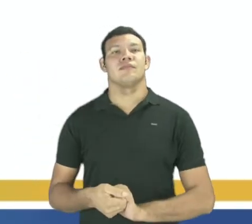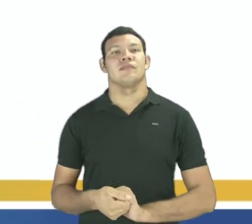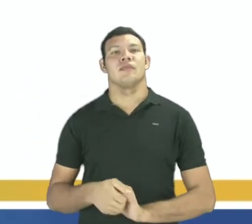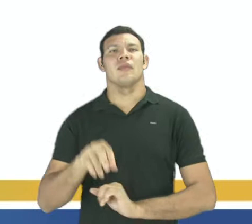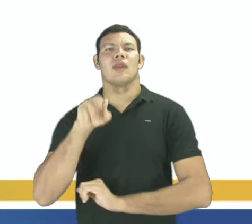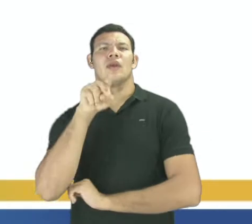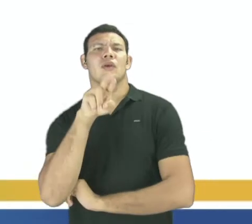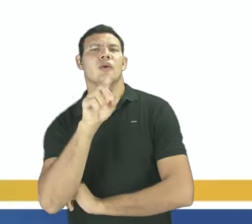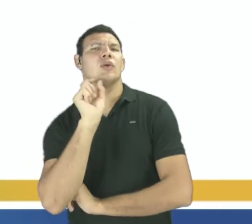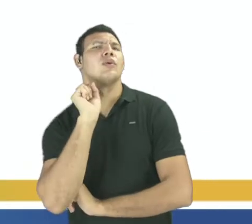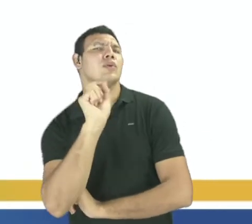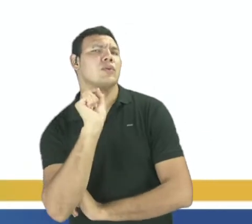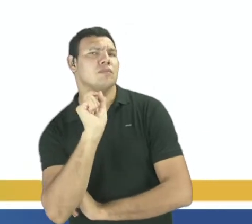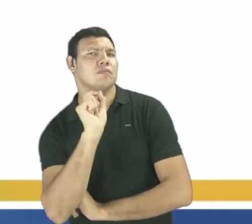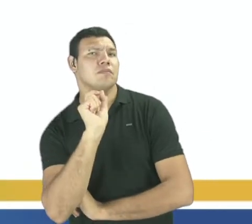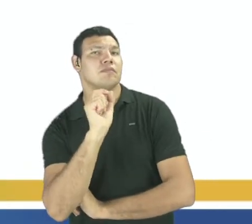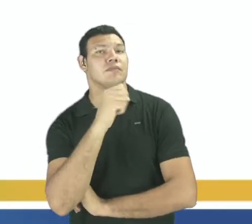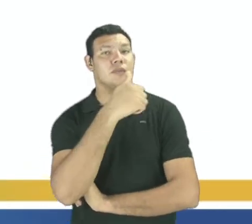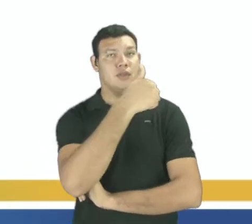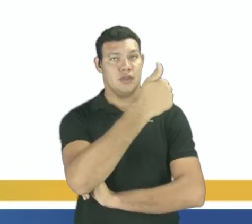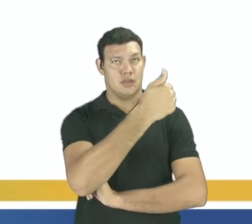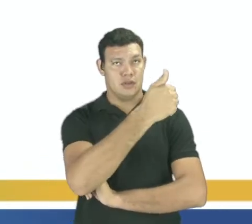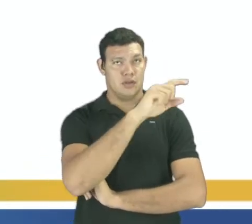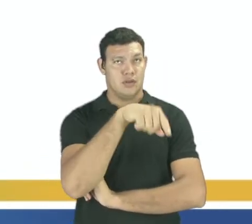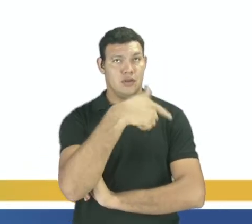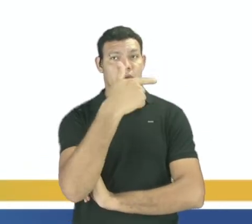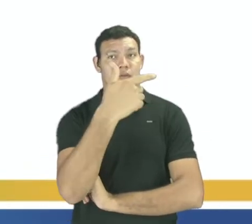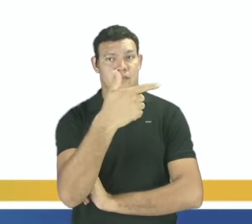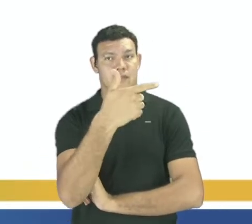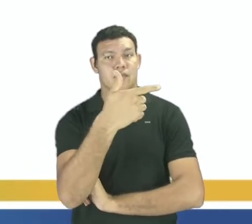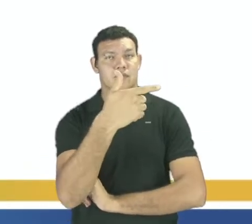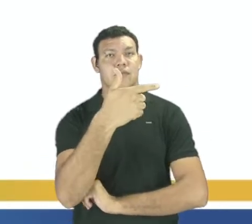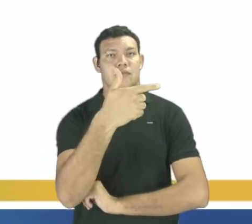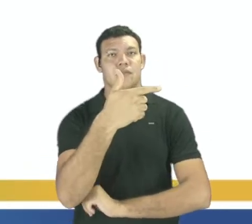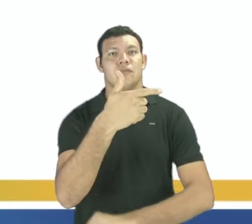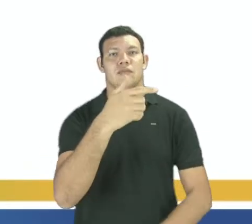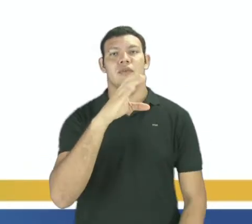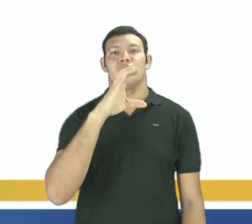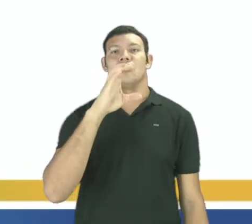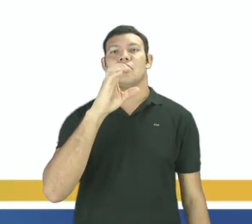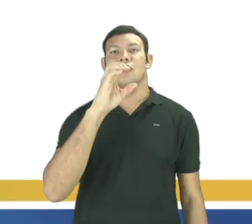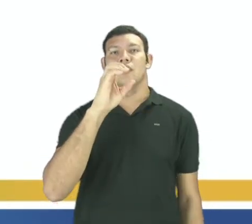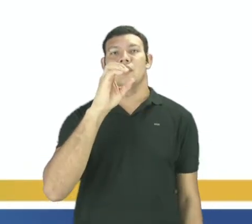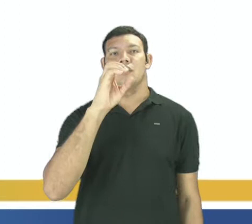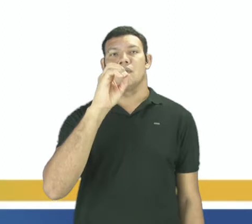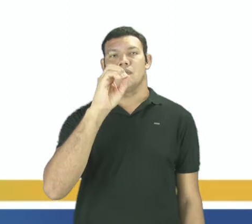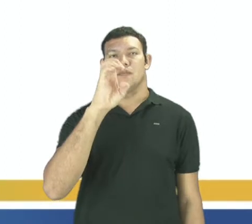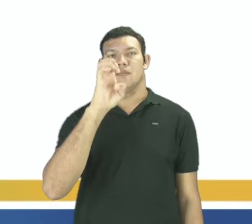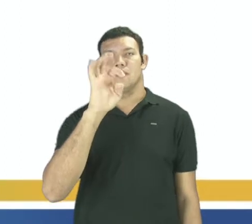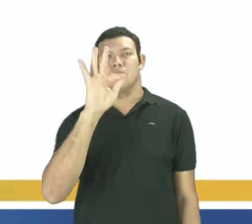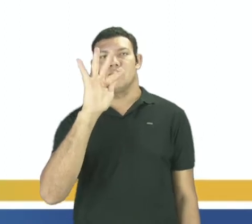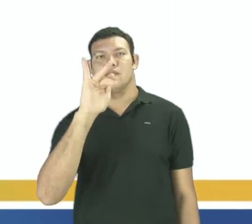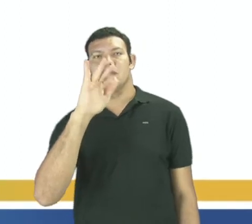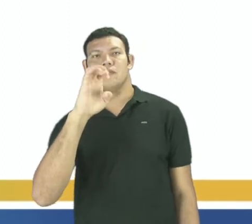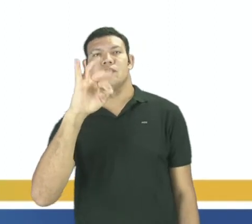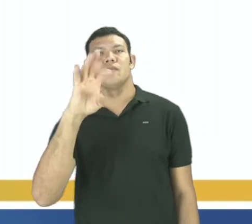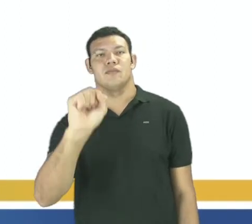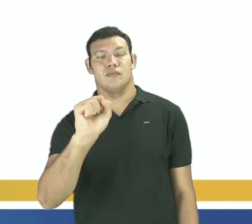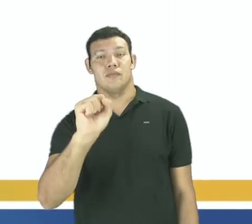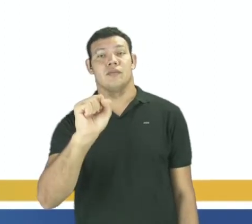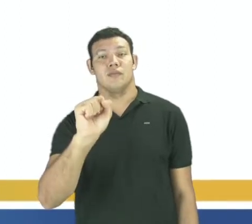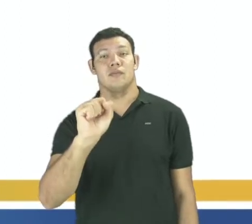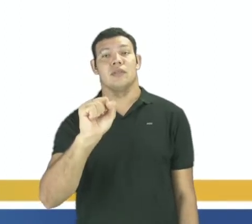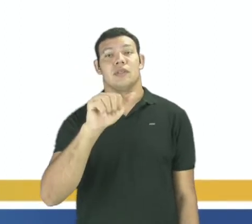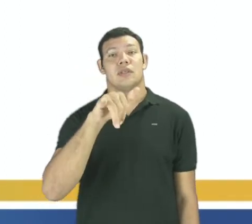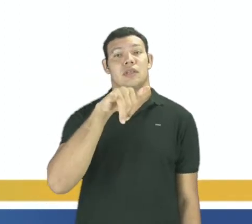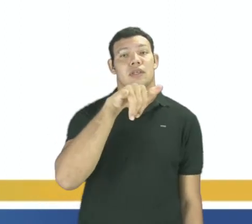Isso implica dizer que esse 1,2 é o nosso coeficiente desse monômio. E o